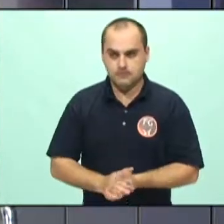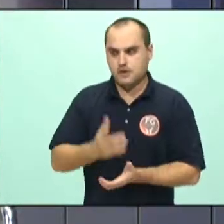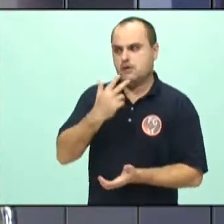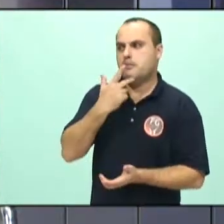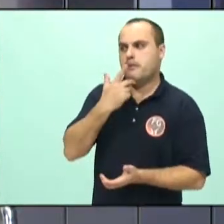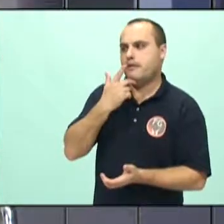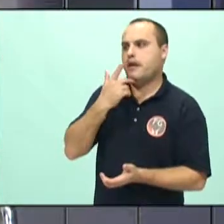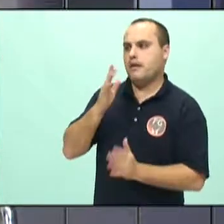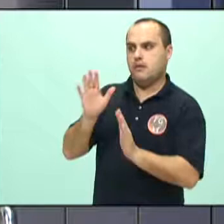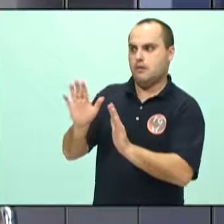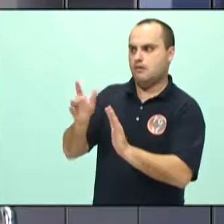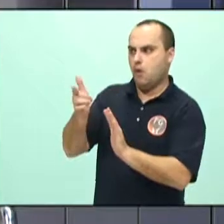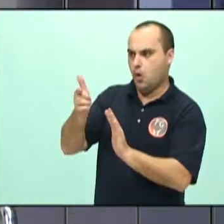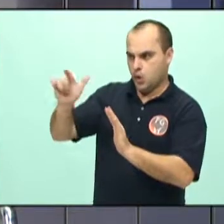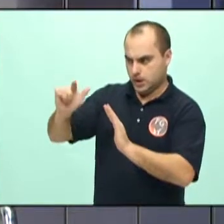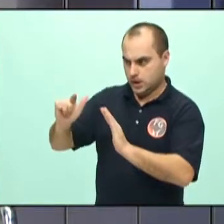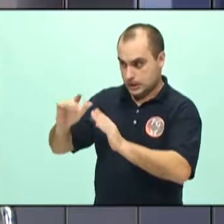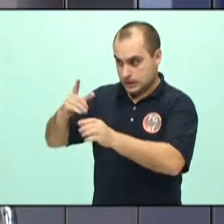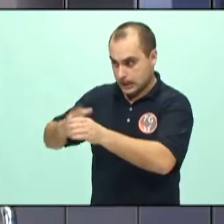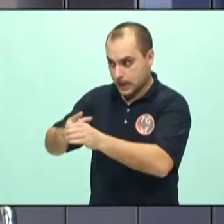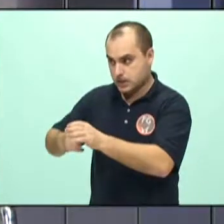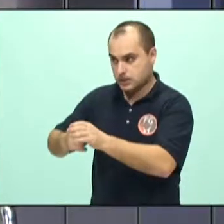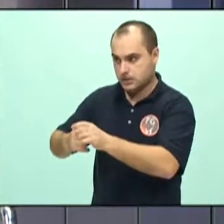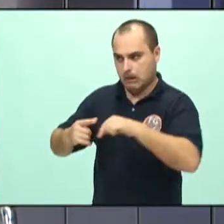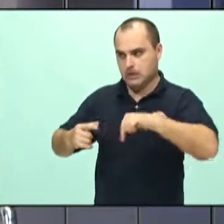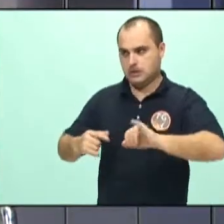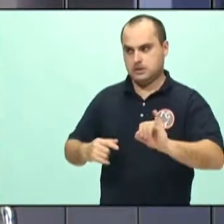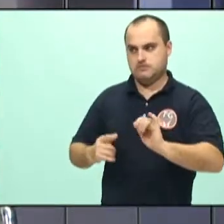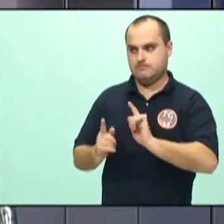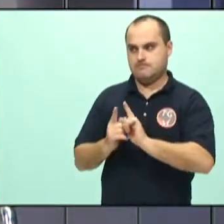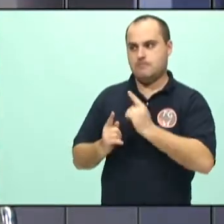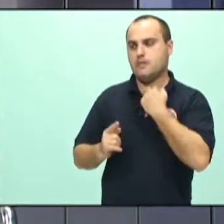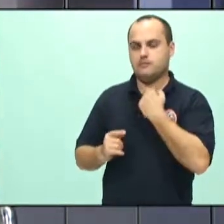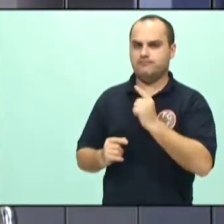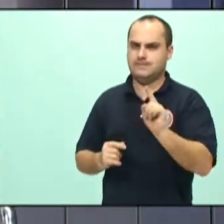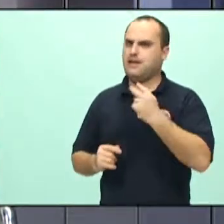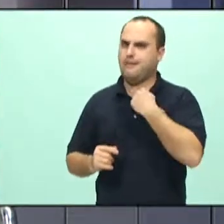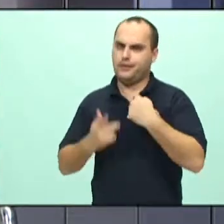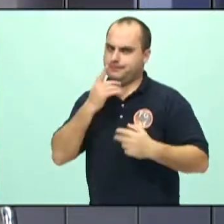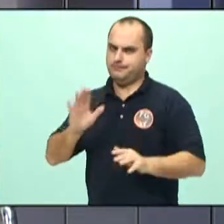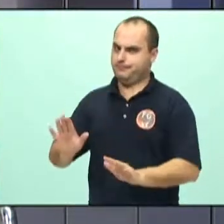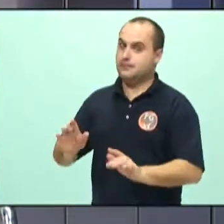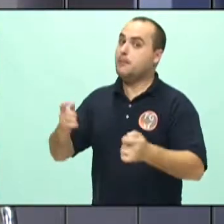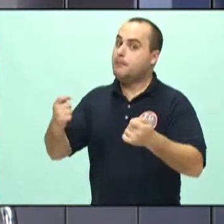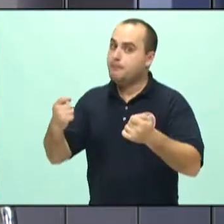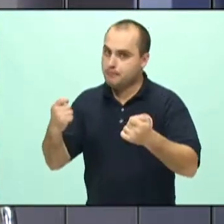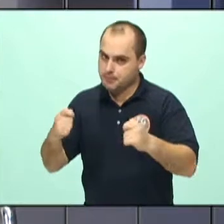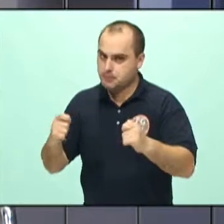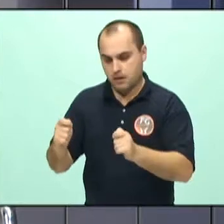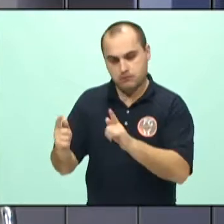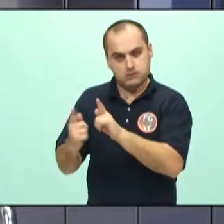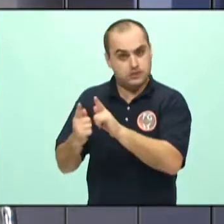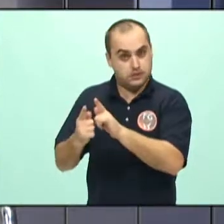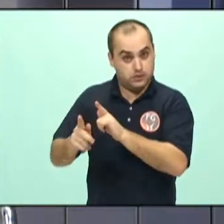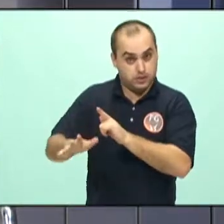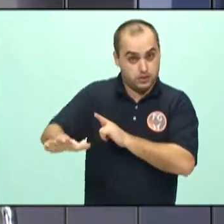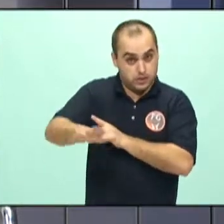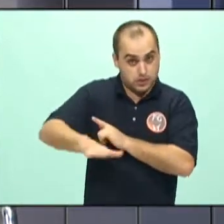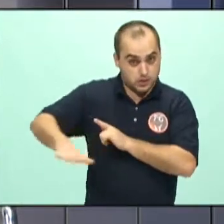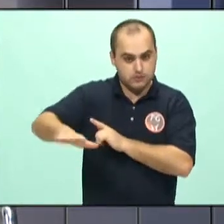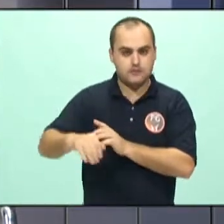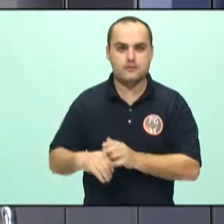de Saúde. Então, independente da localidade da pessoa, você tem que prestar o atendimento. Mas esse problema, essa situação,